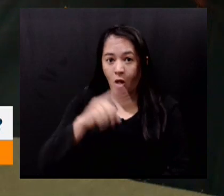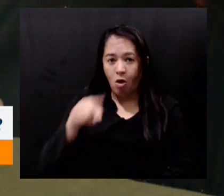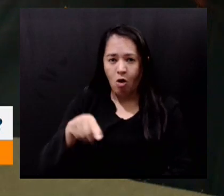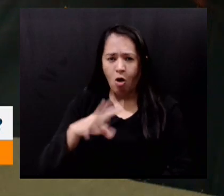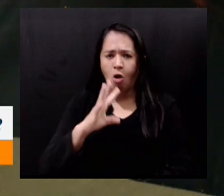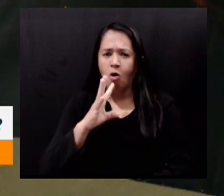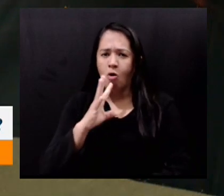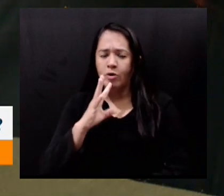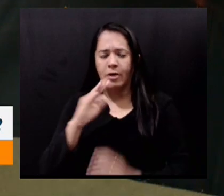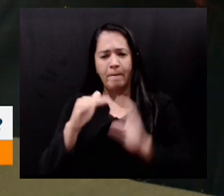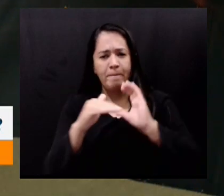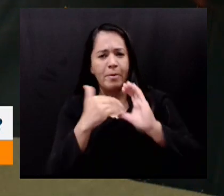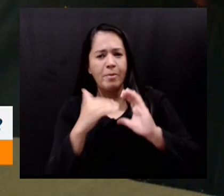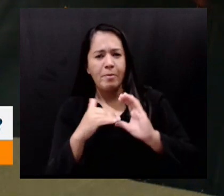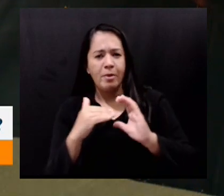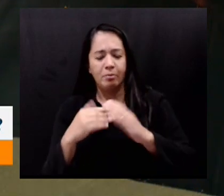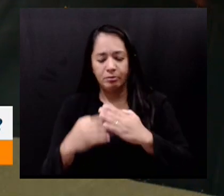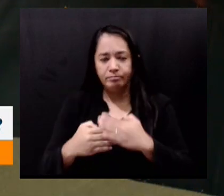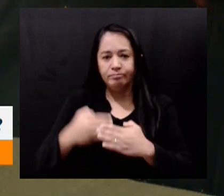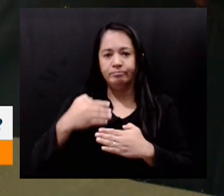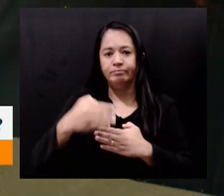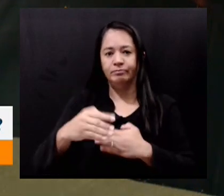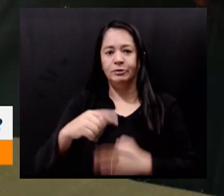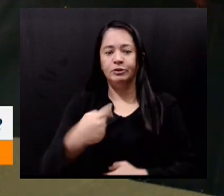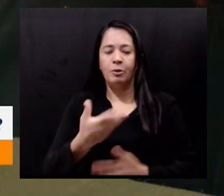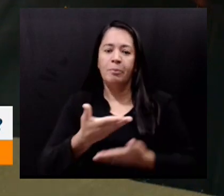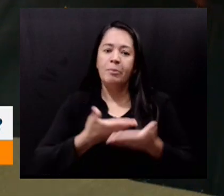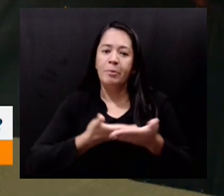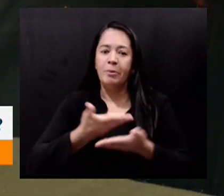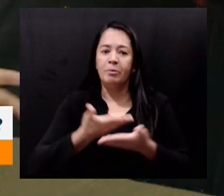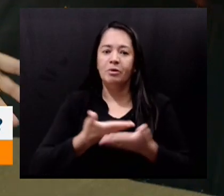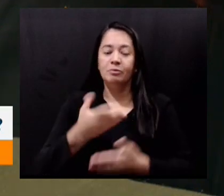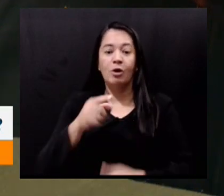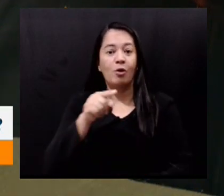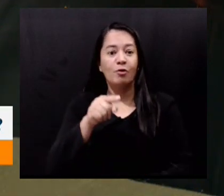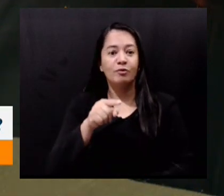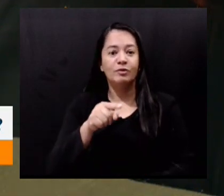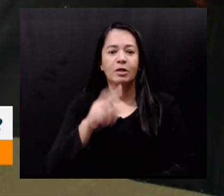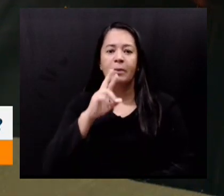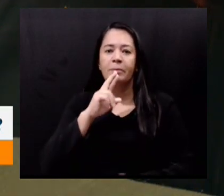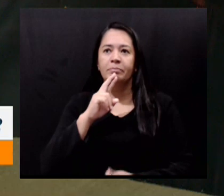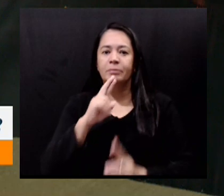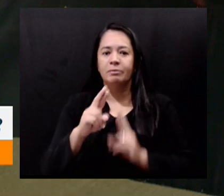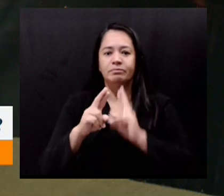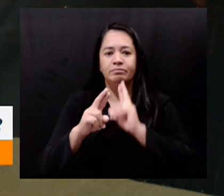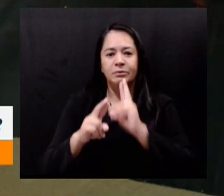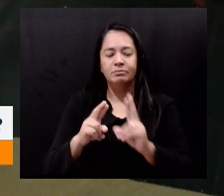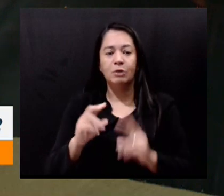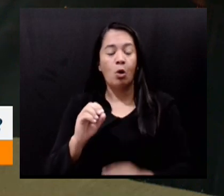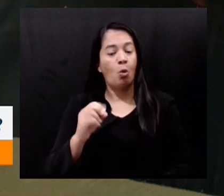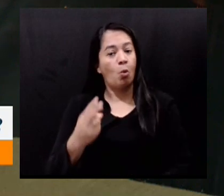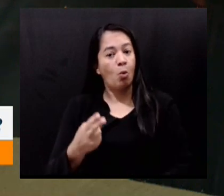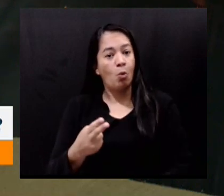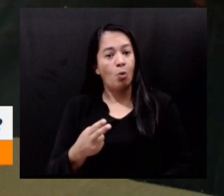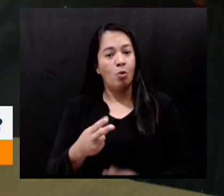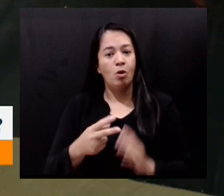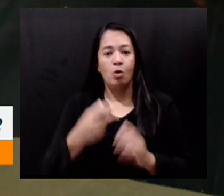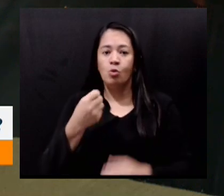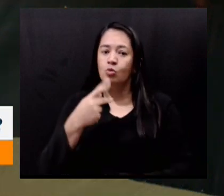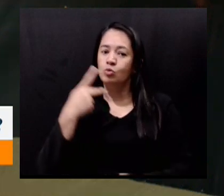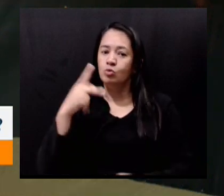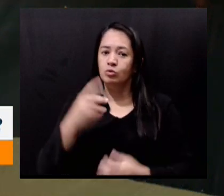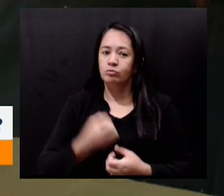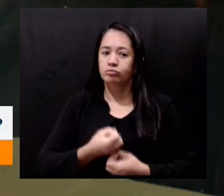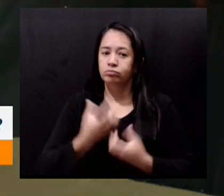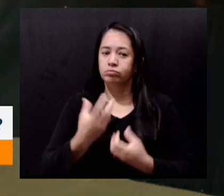daqui a pouquinho a gente interage contigo, respondendo aí a sua pergunta ou então lendo o seu depoimento. Olha, para começar,